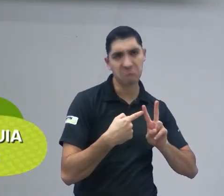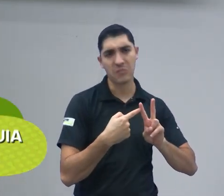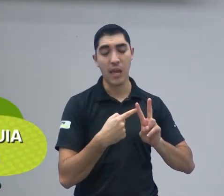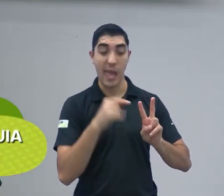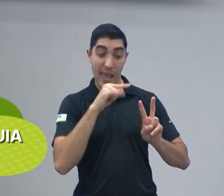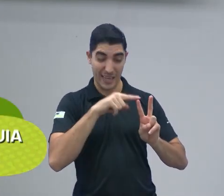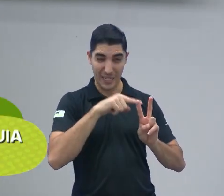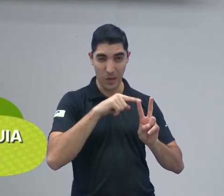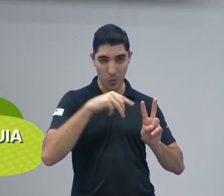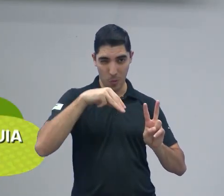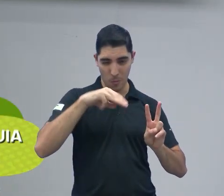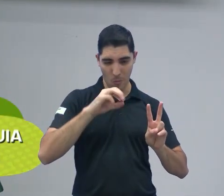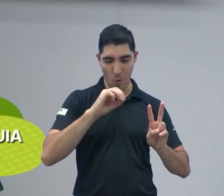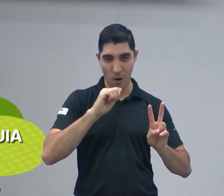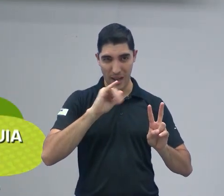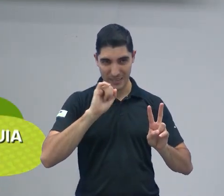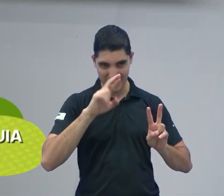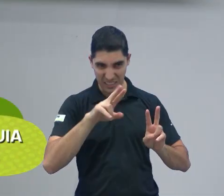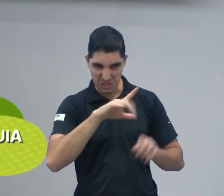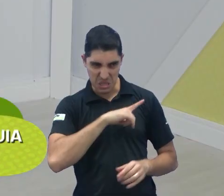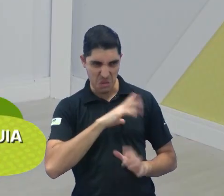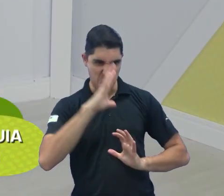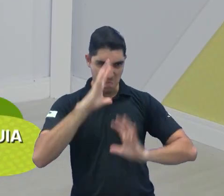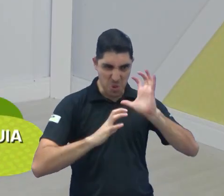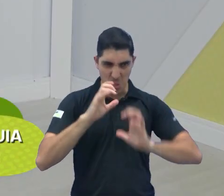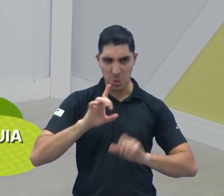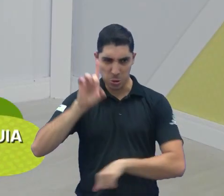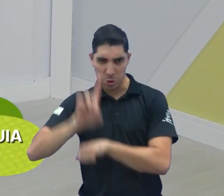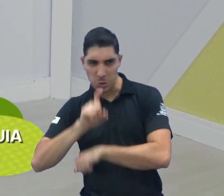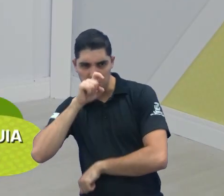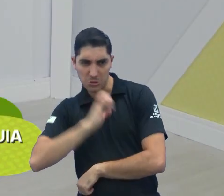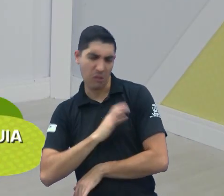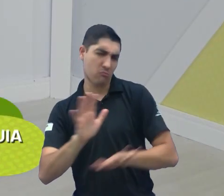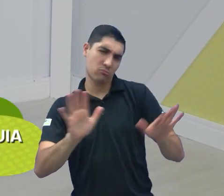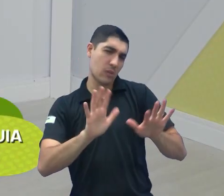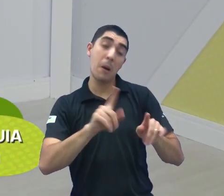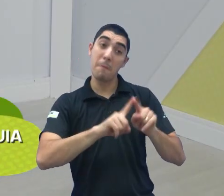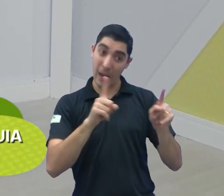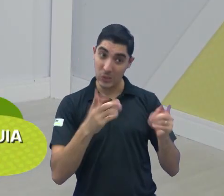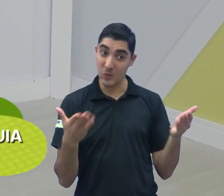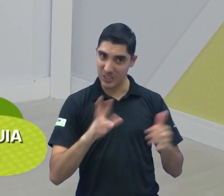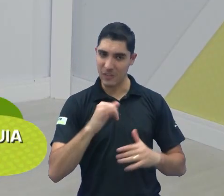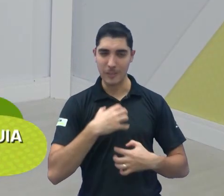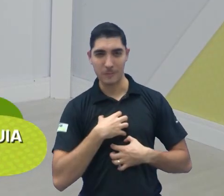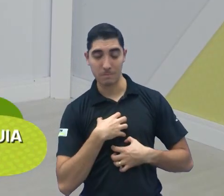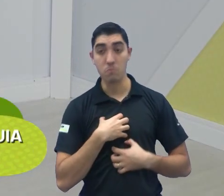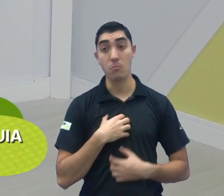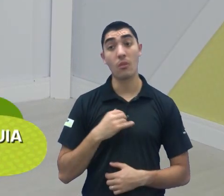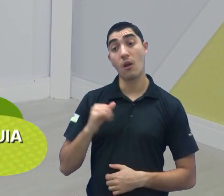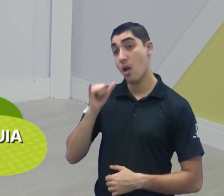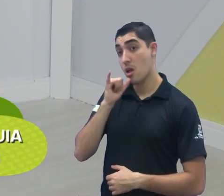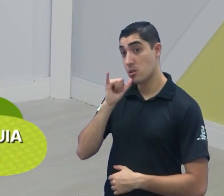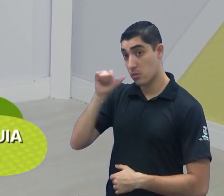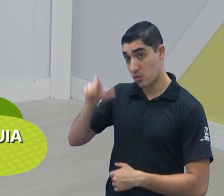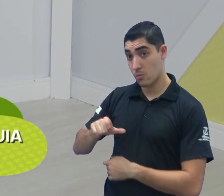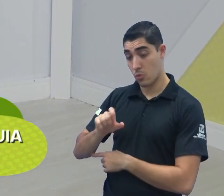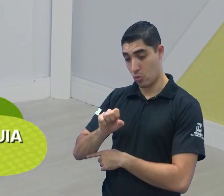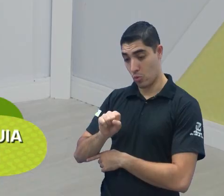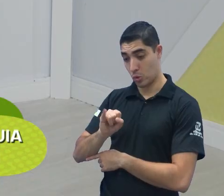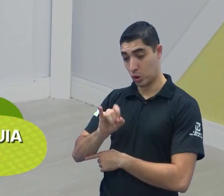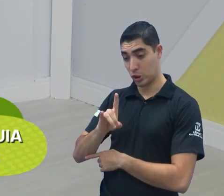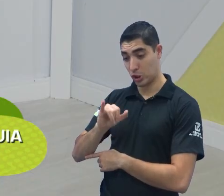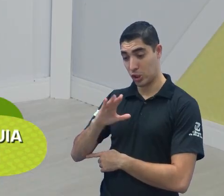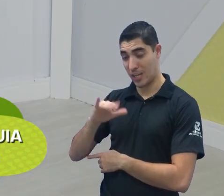que ele vai querer aprontar hoje, eu não tenho dúvida. O próprio Sid Clay, quando esteve aqui no nosso programa, ele falou, eu cheguei depois do treinador que aqui estava. Eu até falei, você não gostava